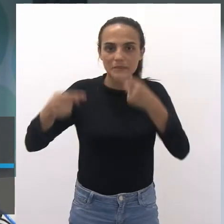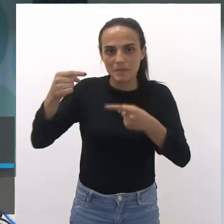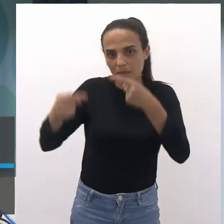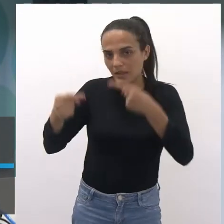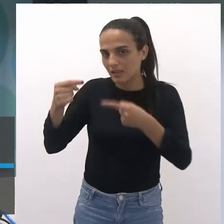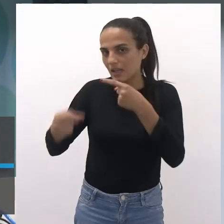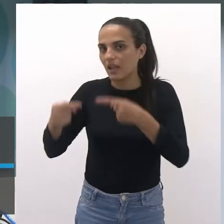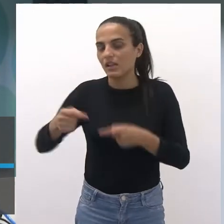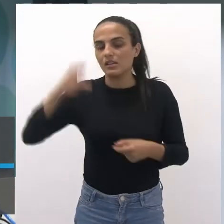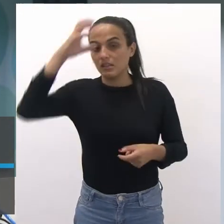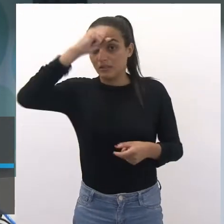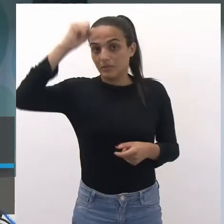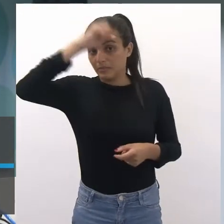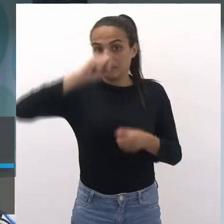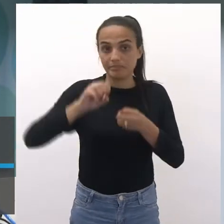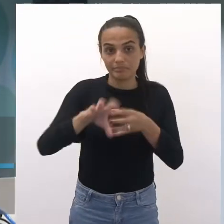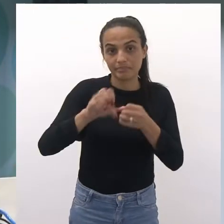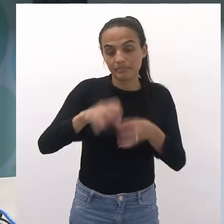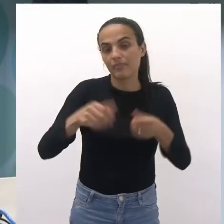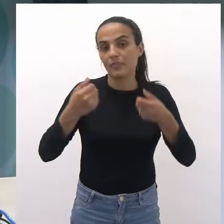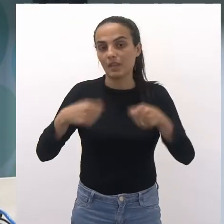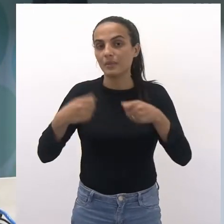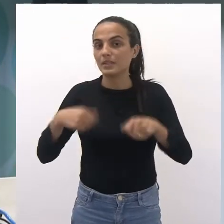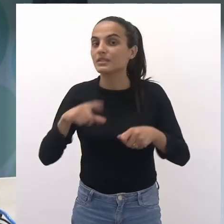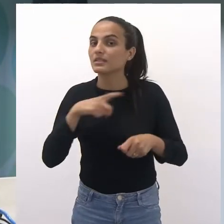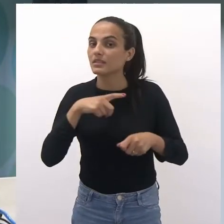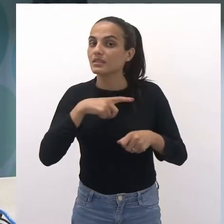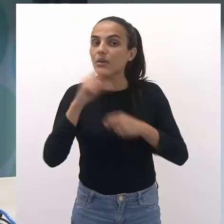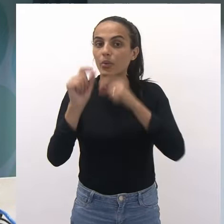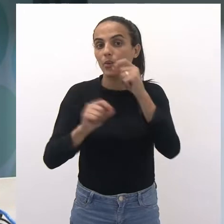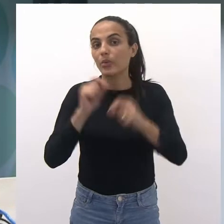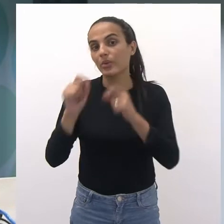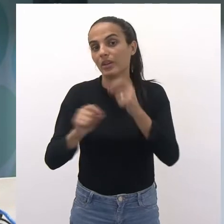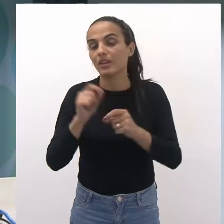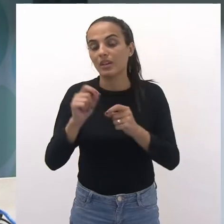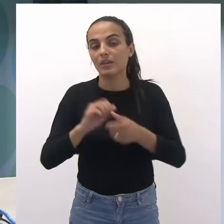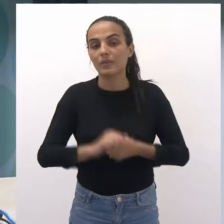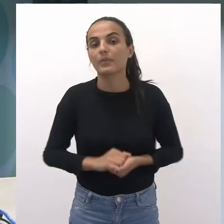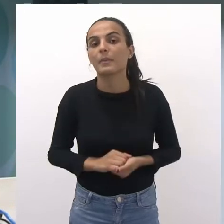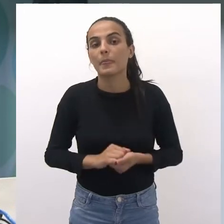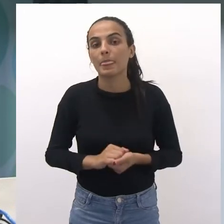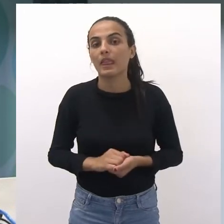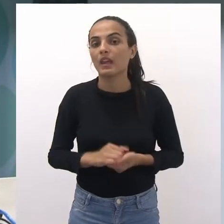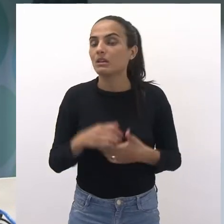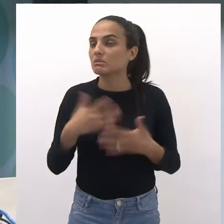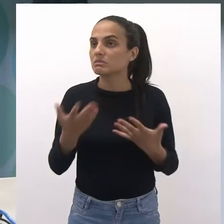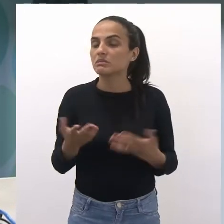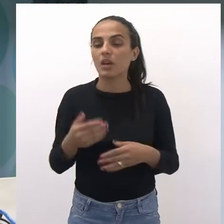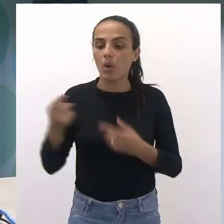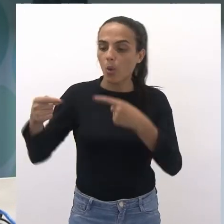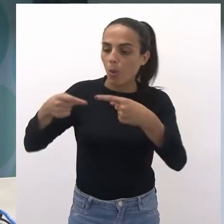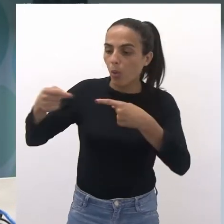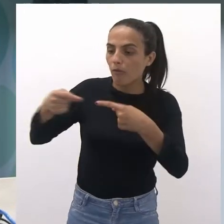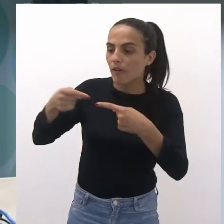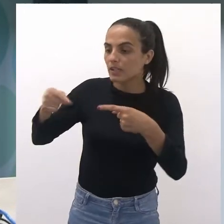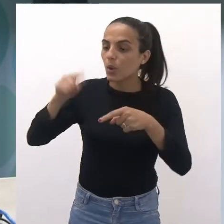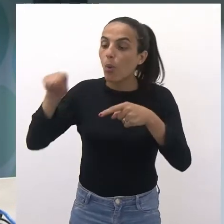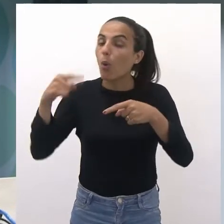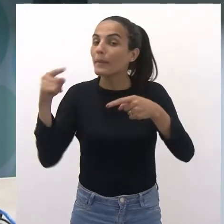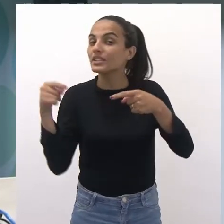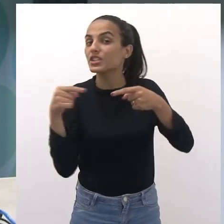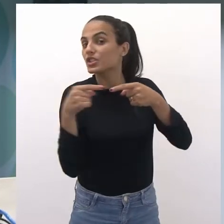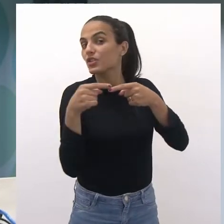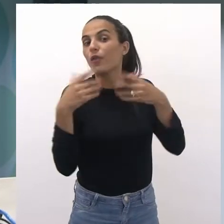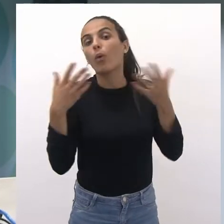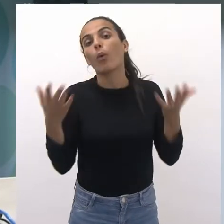ensino e aprendizagem, então precisa ter, de fato, uma delimitação onde eu quero chegar com aquele debate, né, para que esse